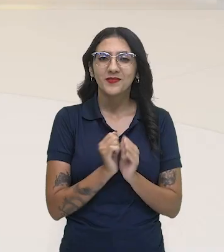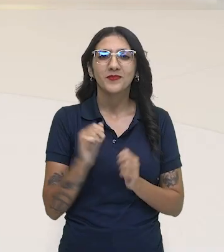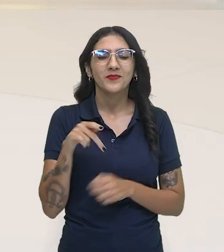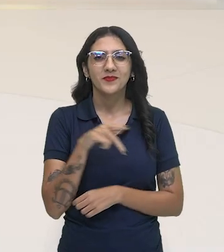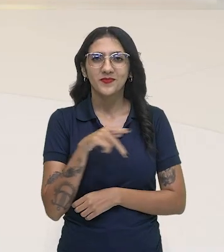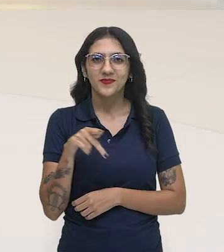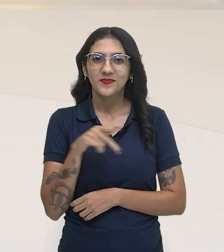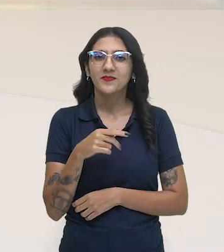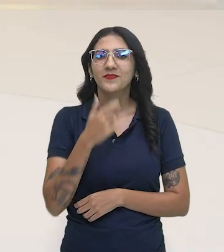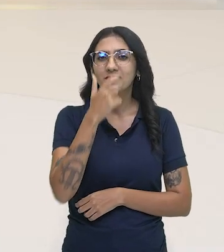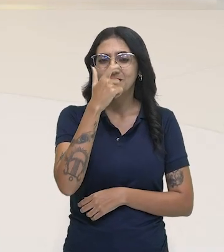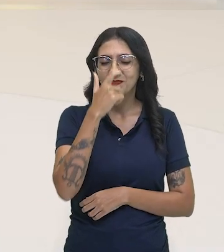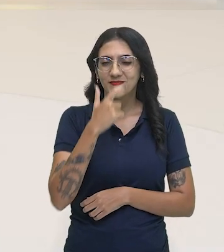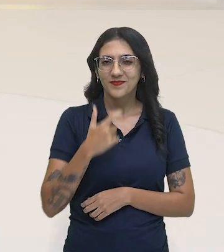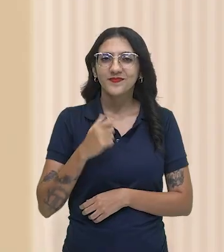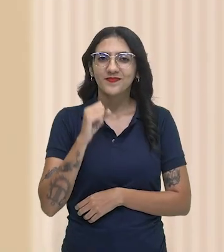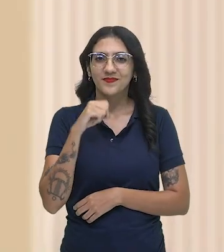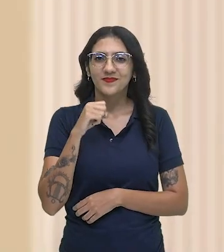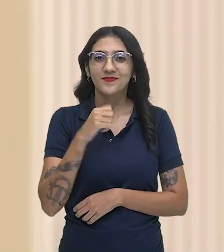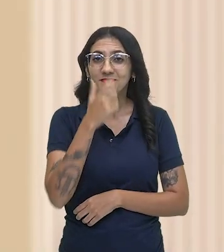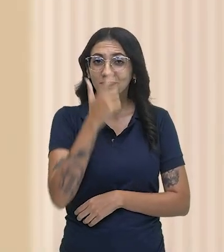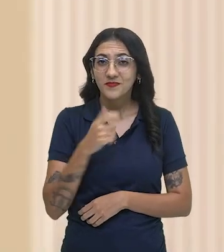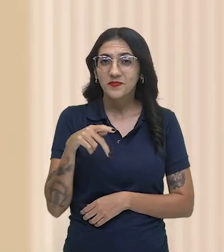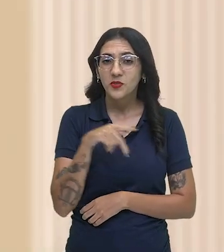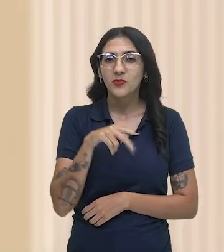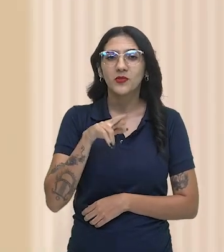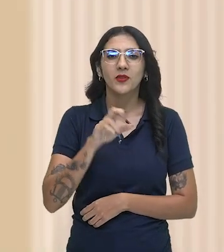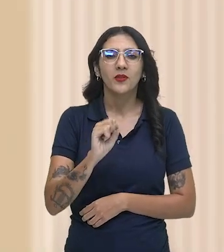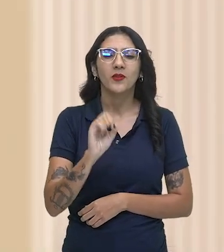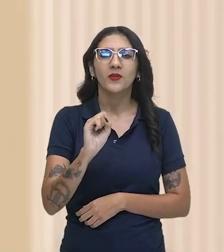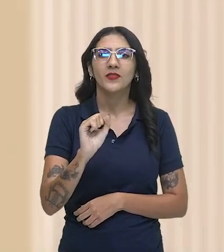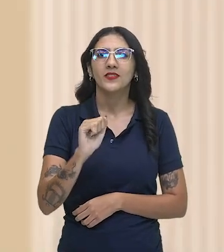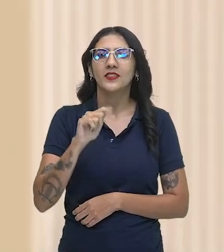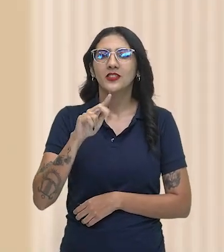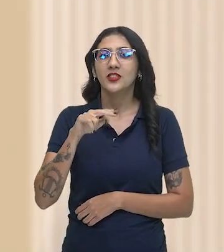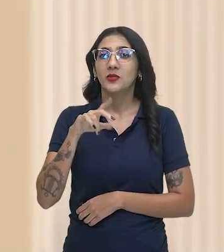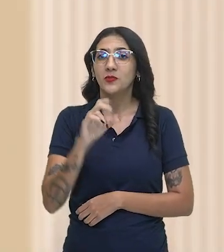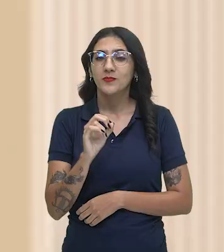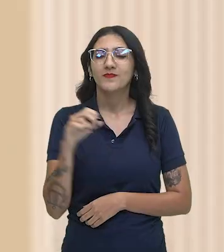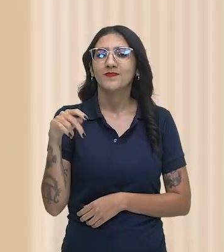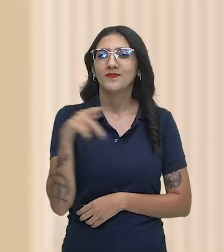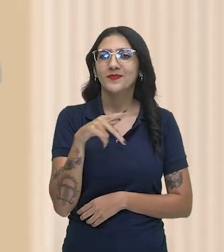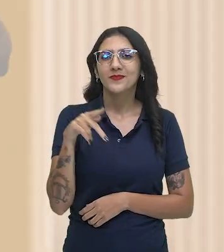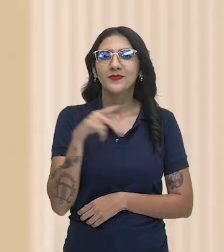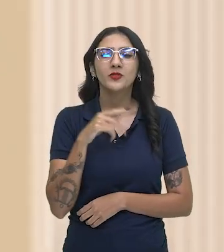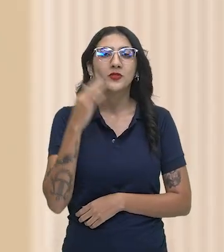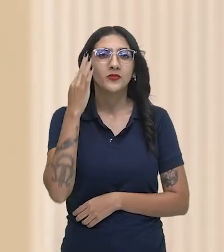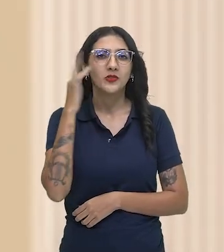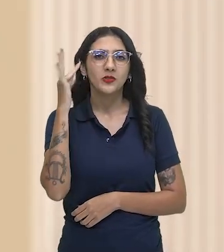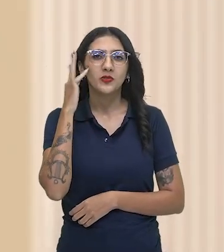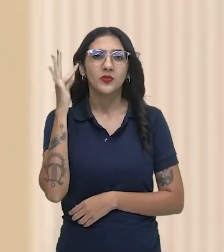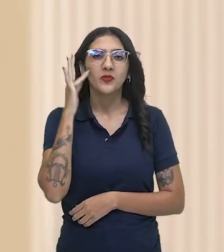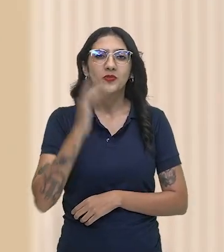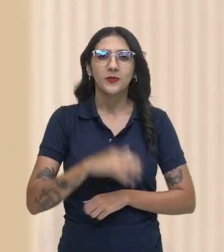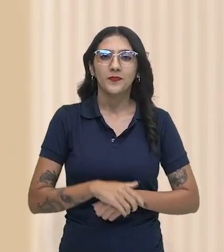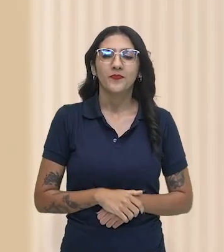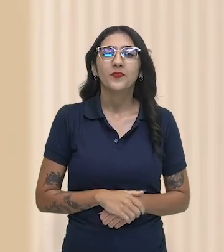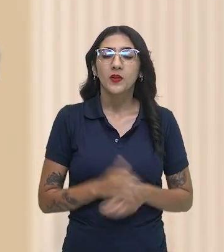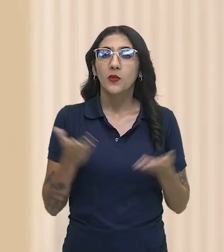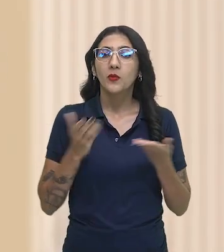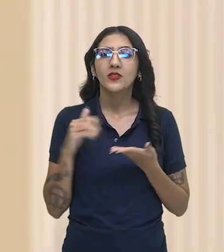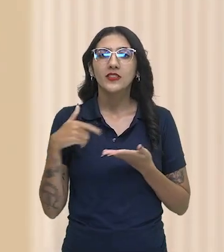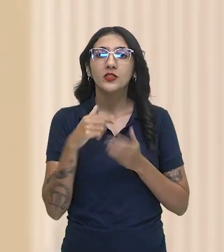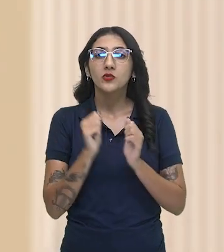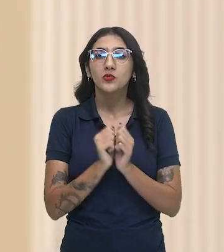É isso aí, estamos aqui juntos. Eu sou o professor Rosângelo Assis, professor de Filosofia, e estamos aqui também